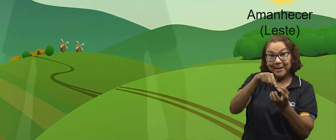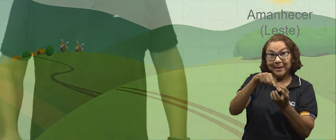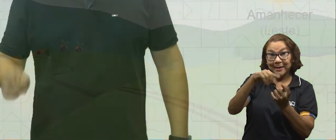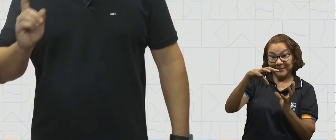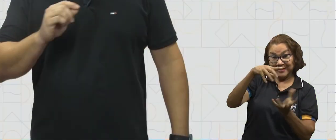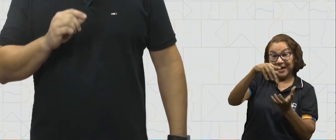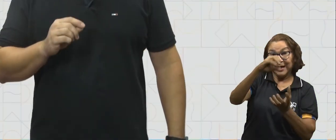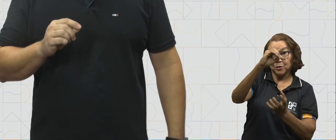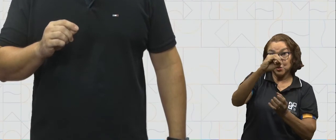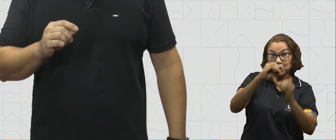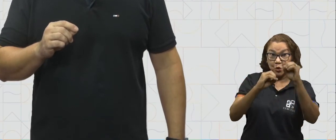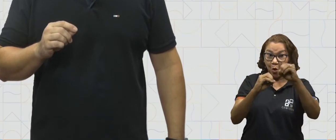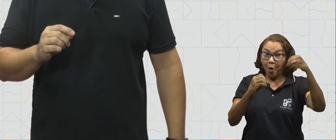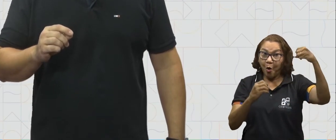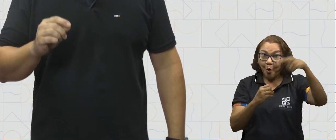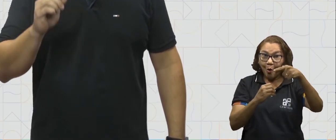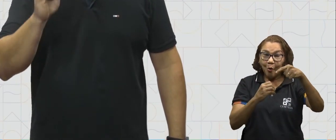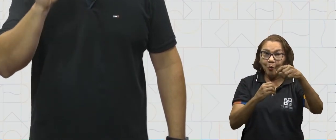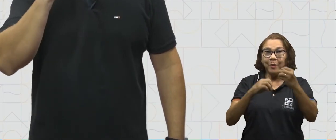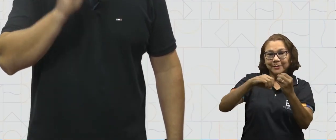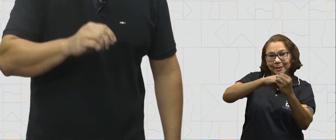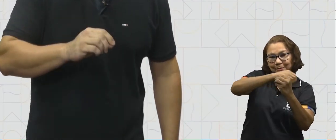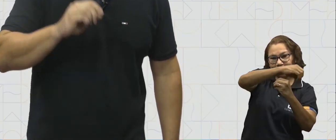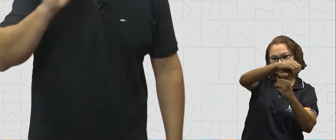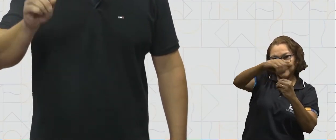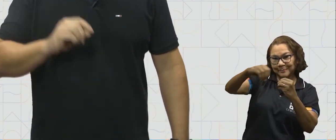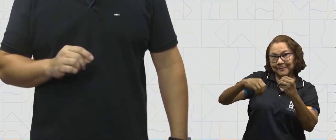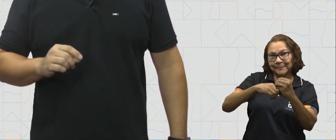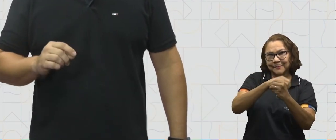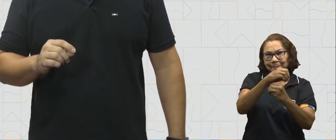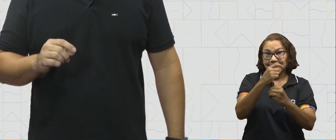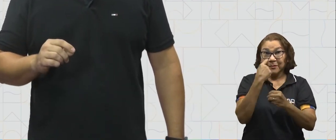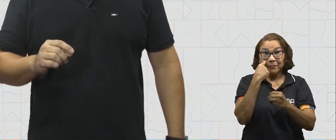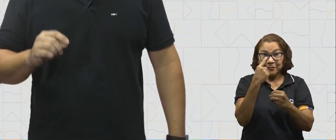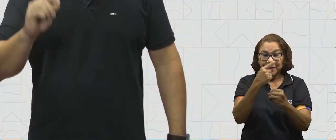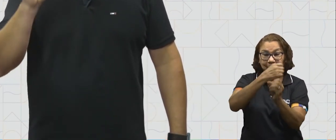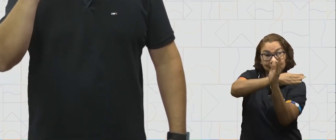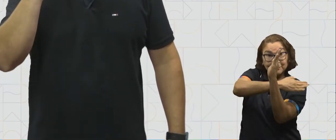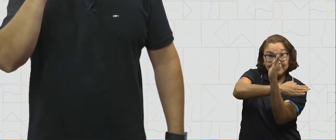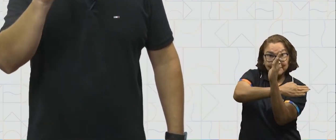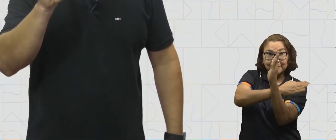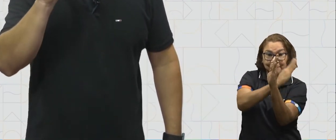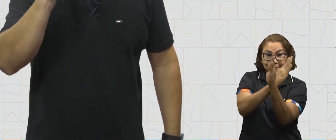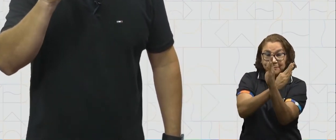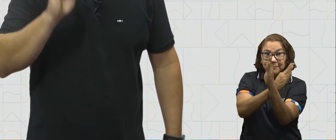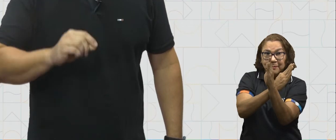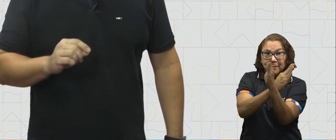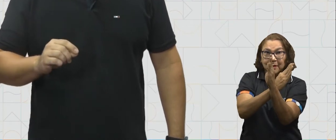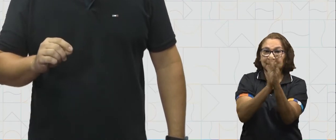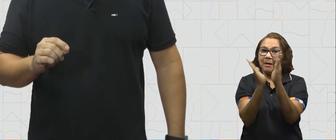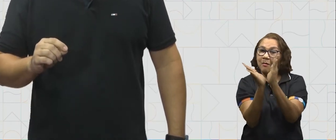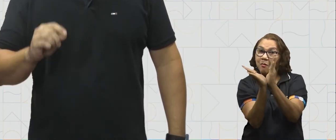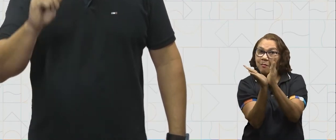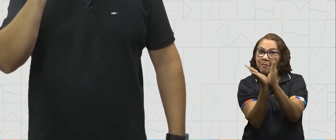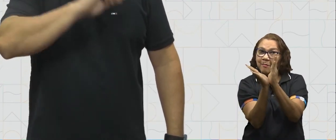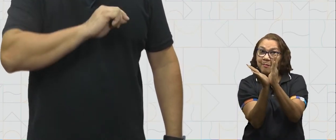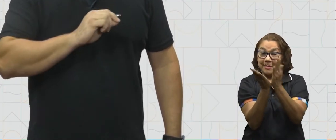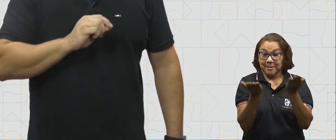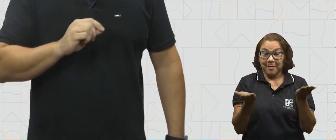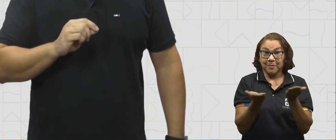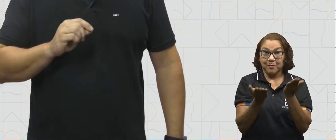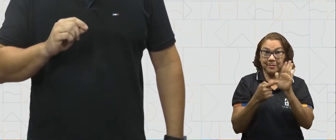de movimento aparente do Sol. Com esse movimento, temos a impressão que o Sol gira em torno do planeta, mas